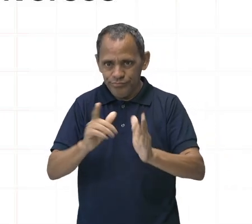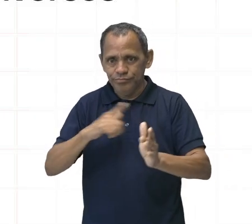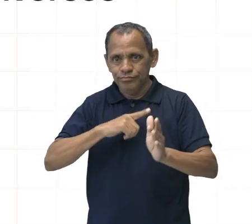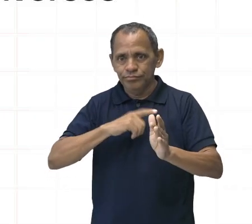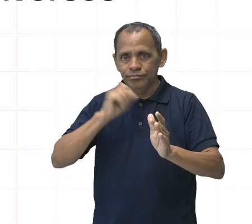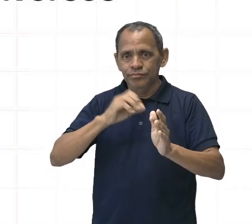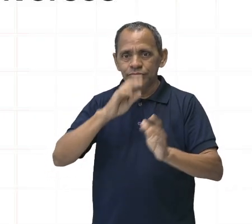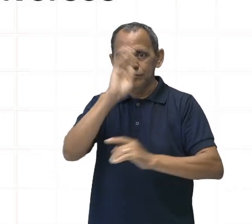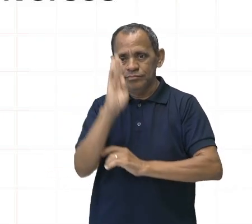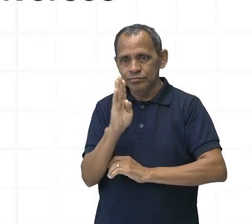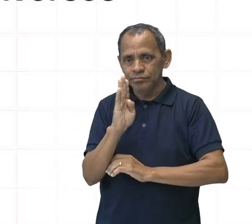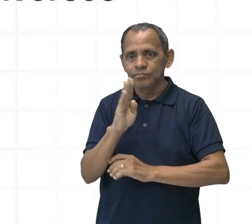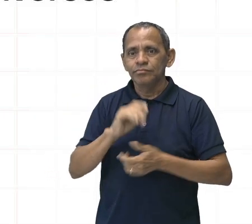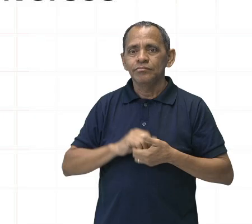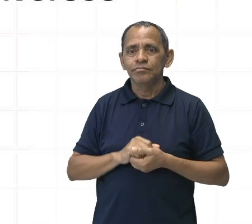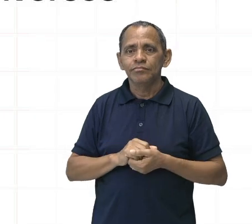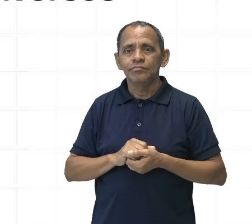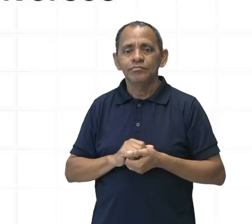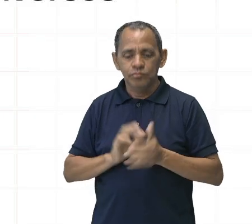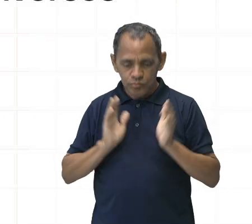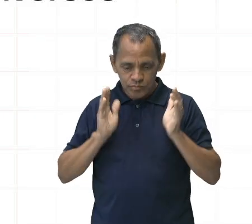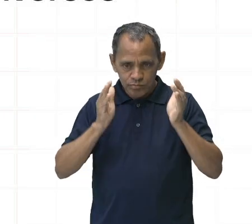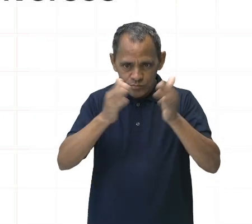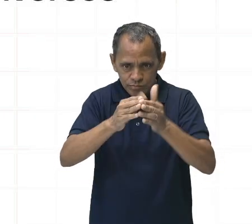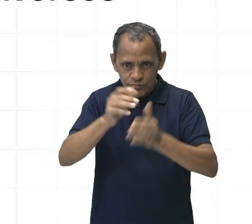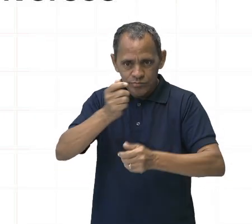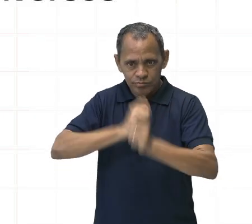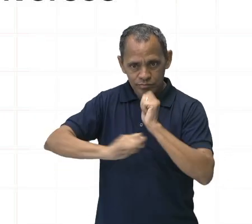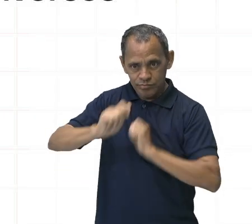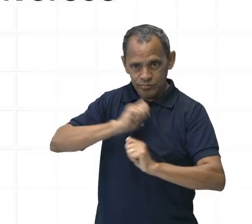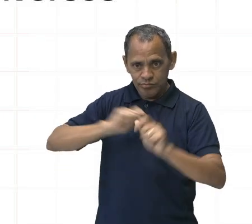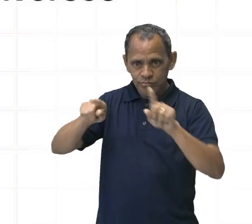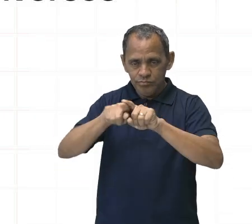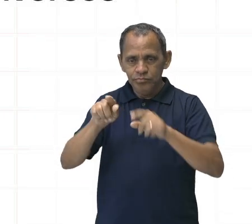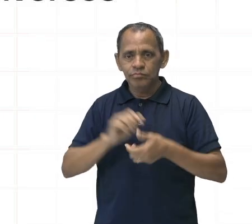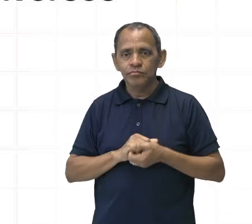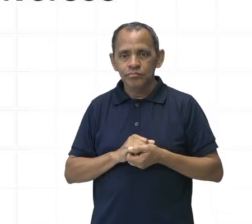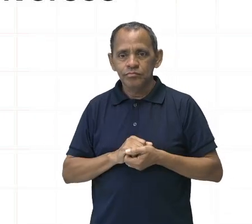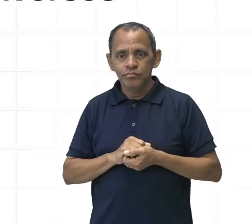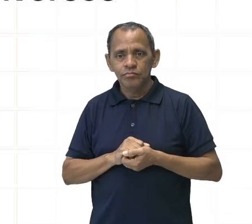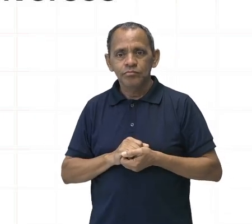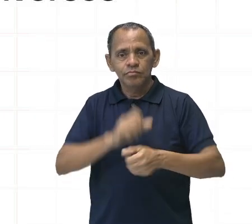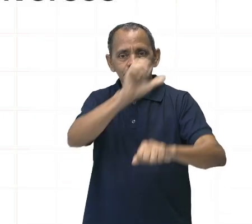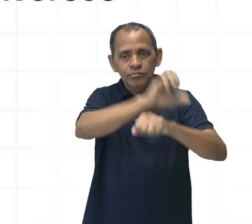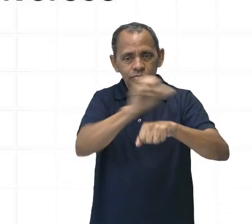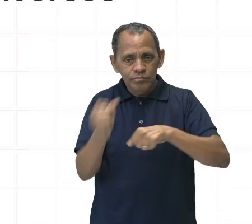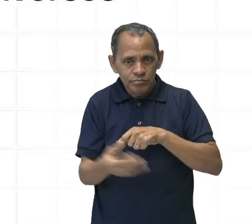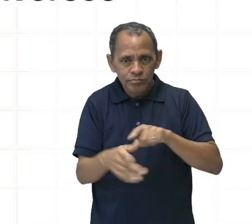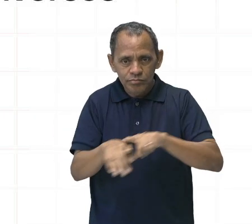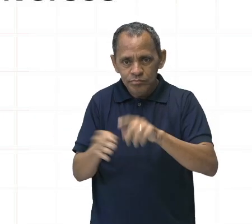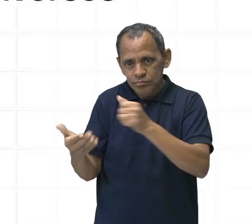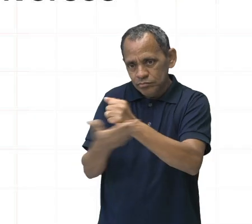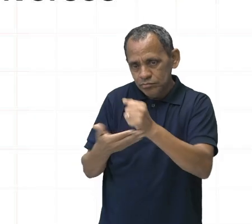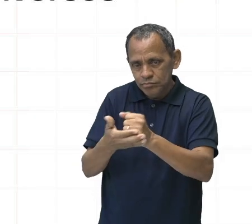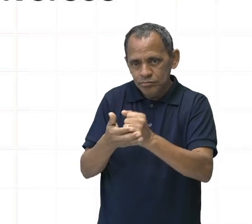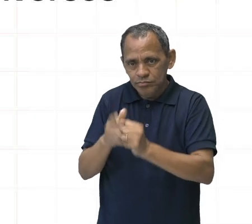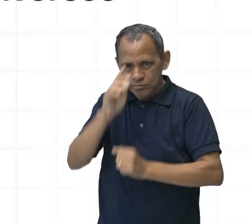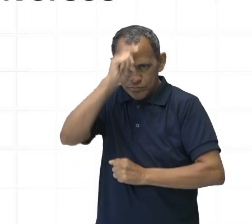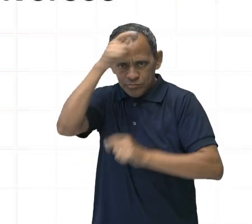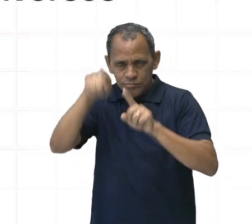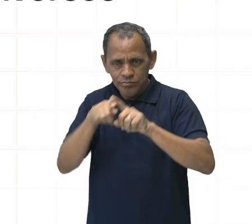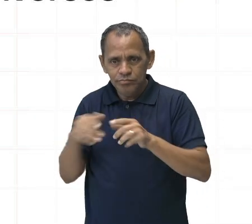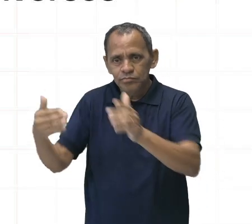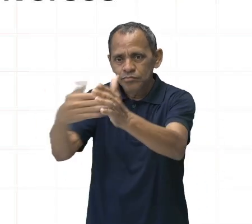momento, a gente tem aqui no Brasil uma centralização econômica. A economia do Estado Novo foi baseada na forte intervenção do